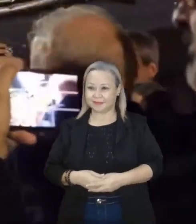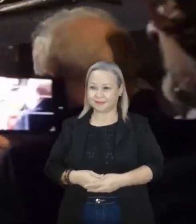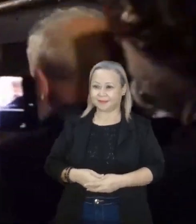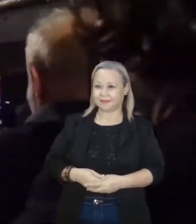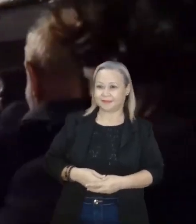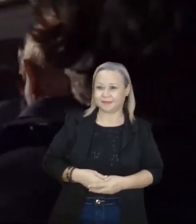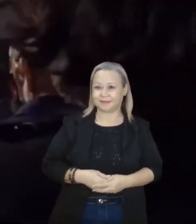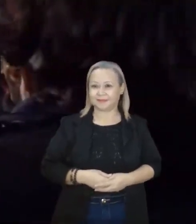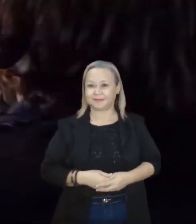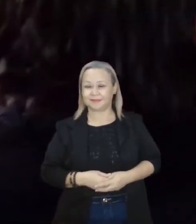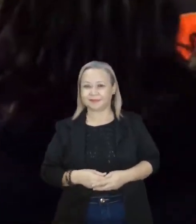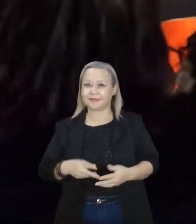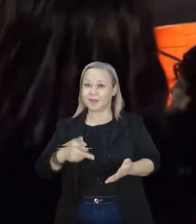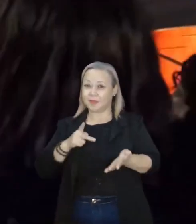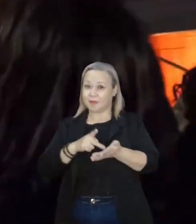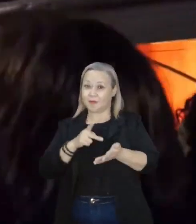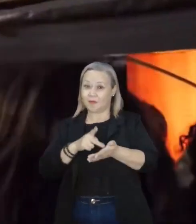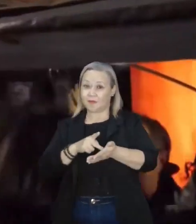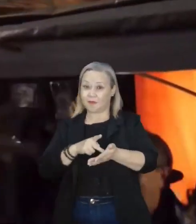Oh, verdadeiro amor! Oh,